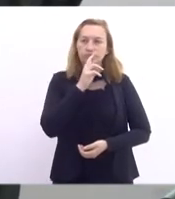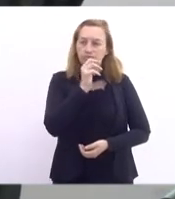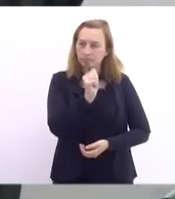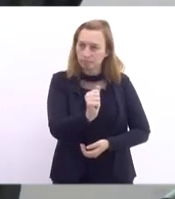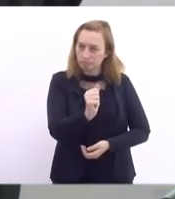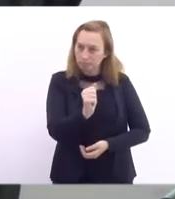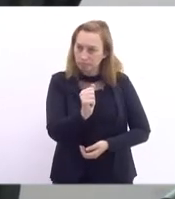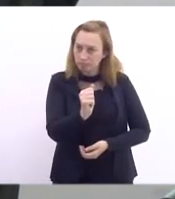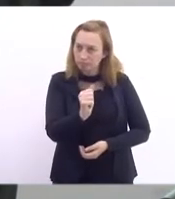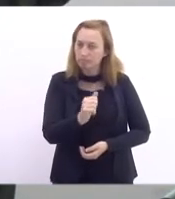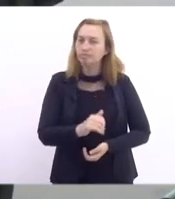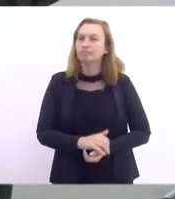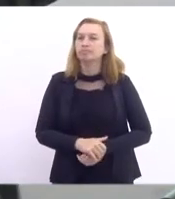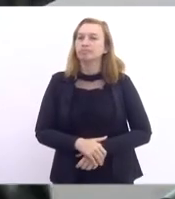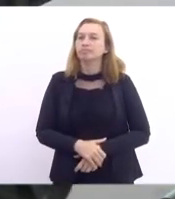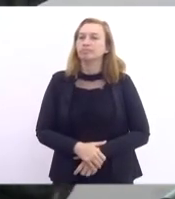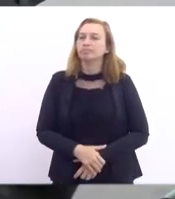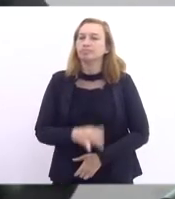Amorim relator